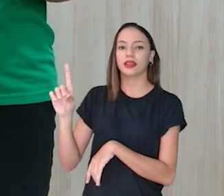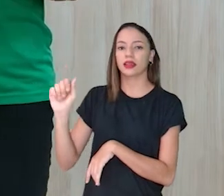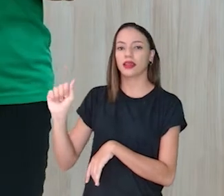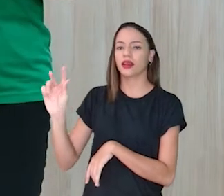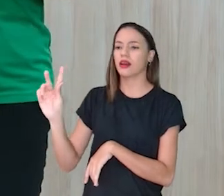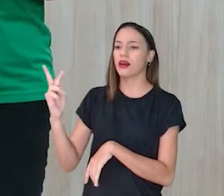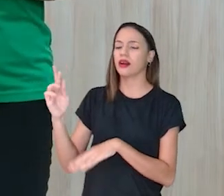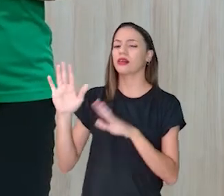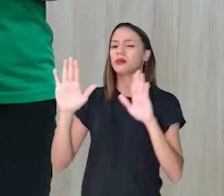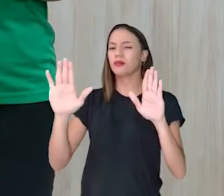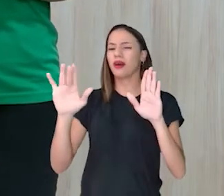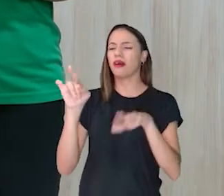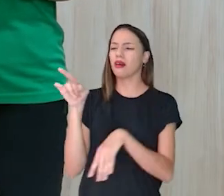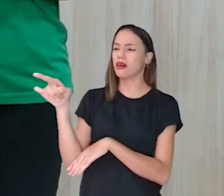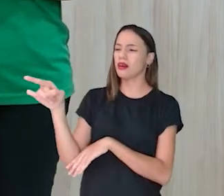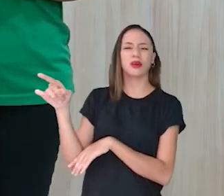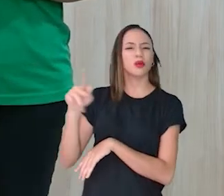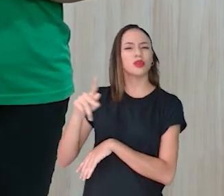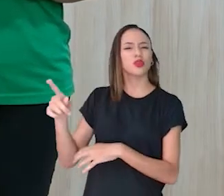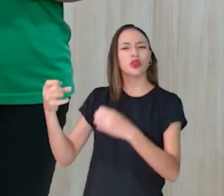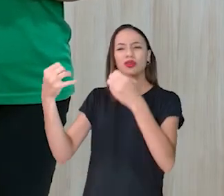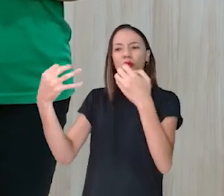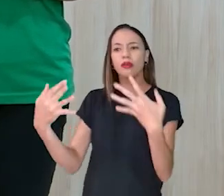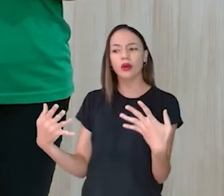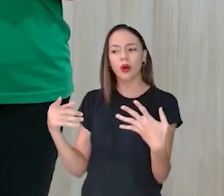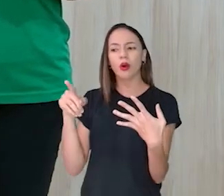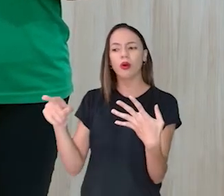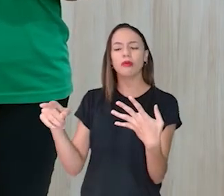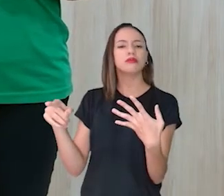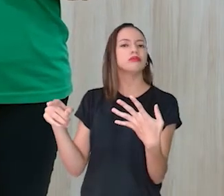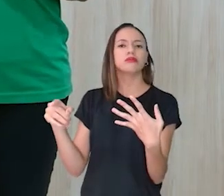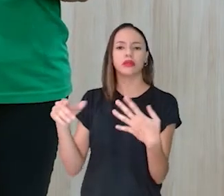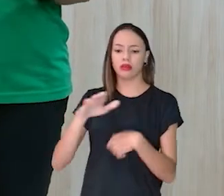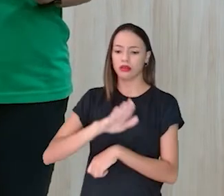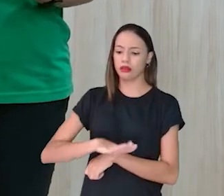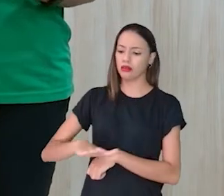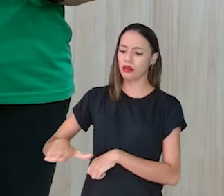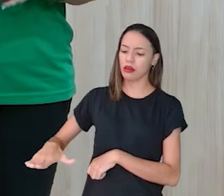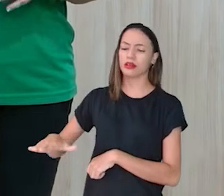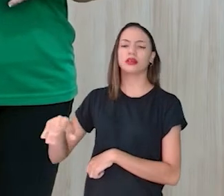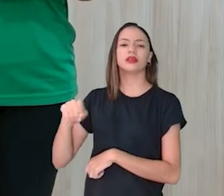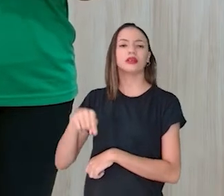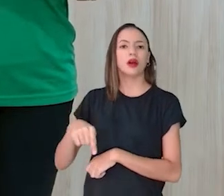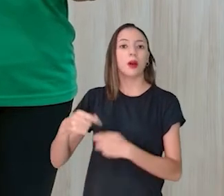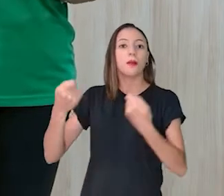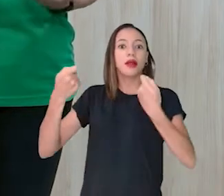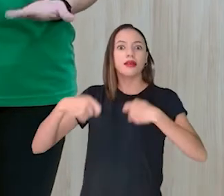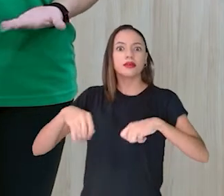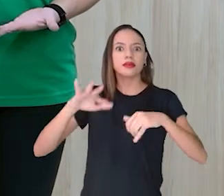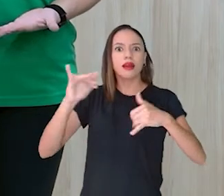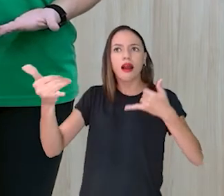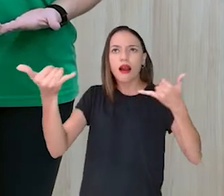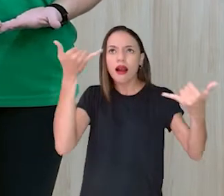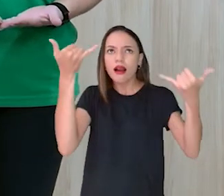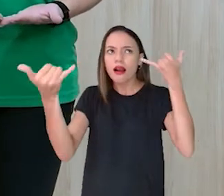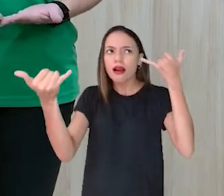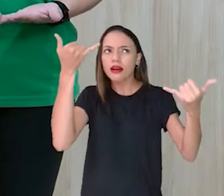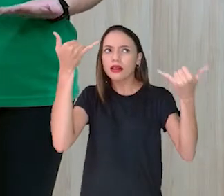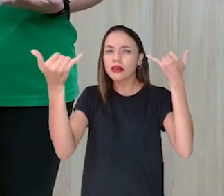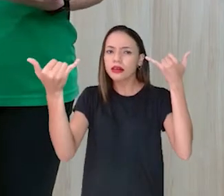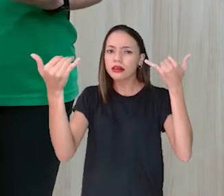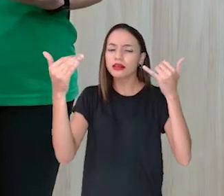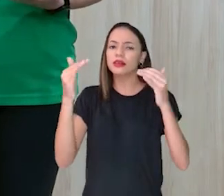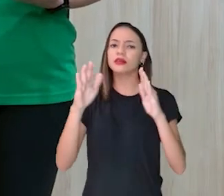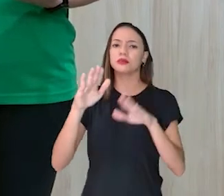dizer, mas você acabou de dizer que é preciso que a criança tenha um maior número de informação, não